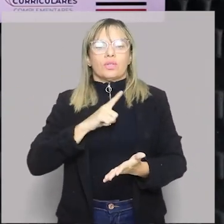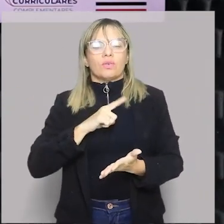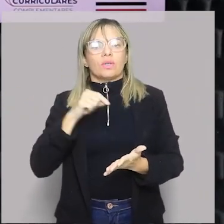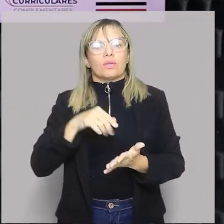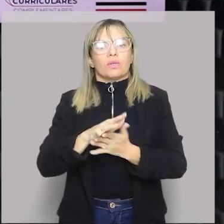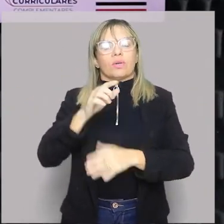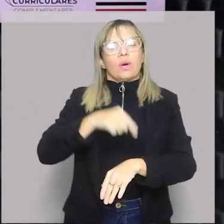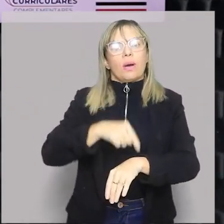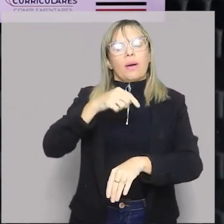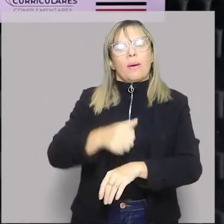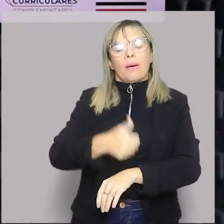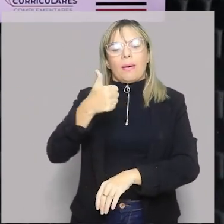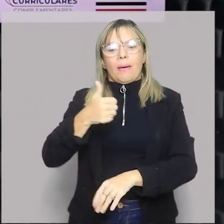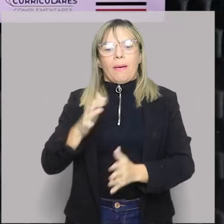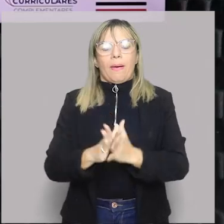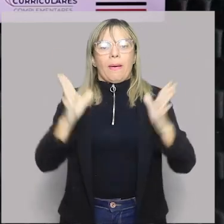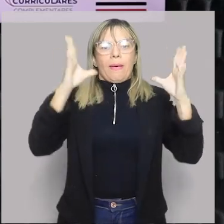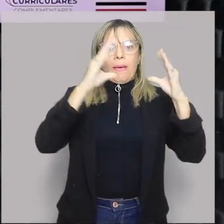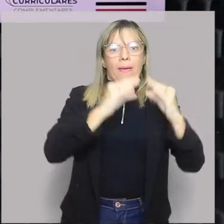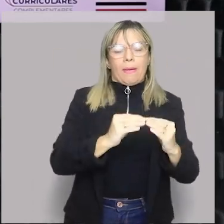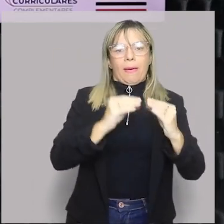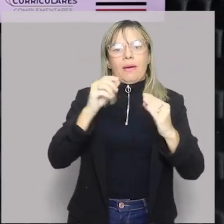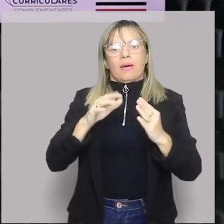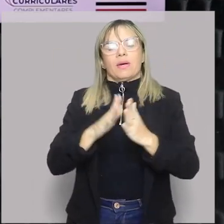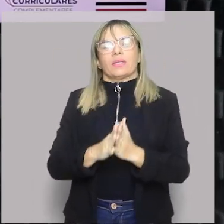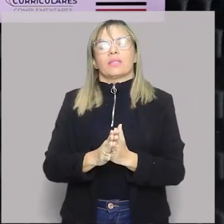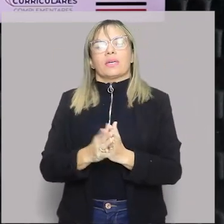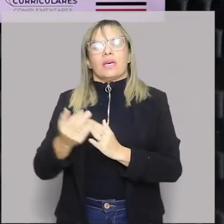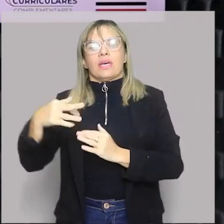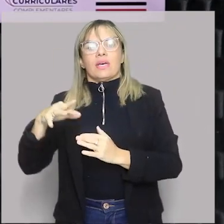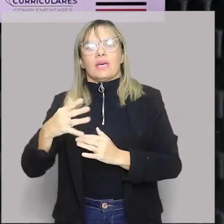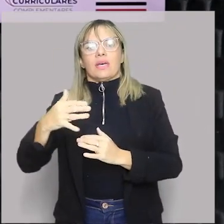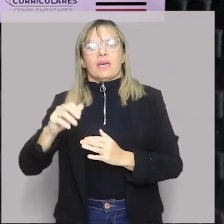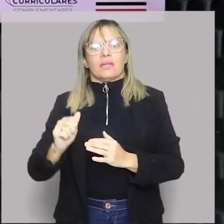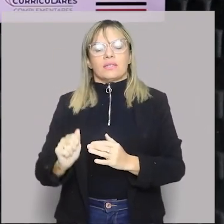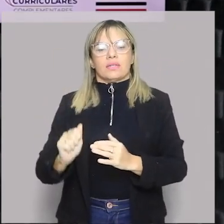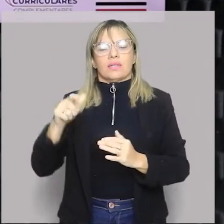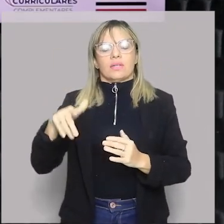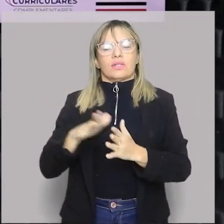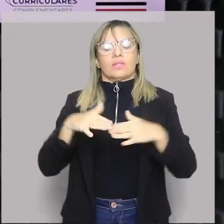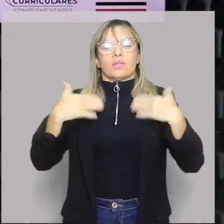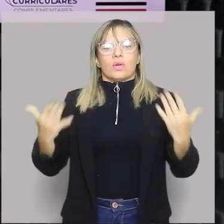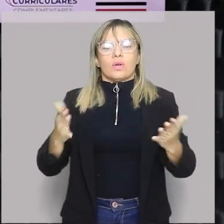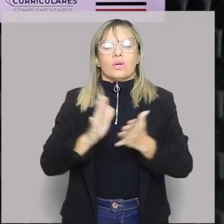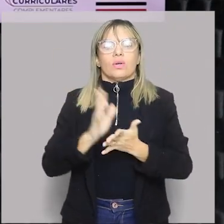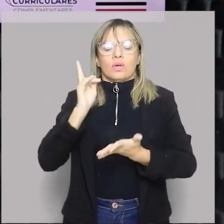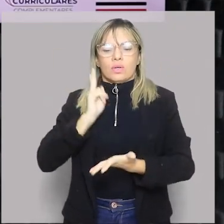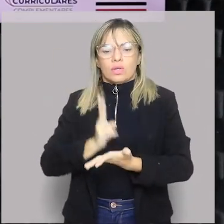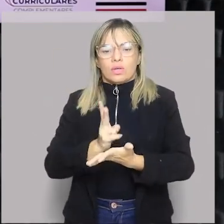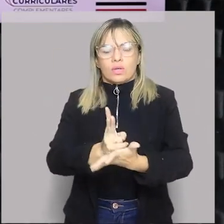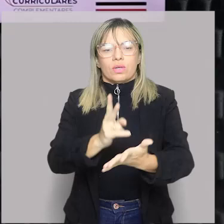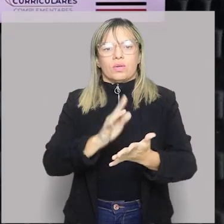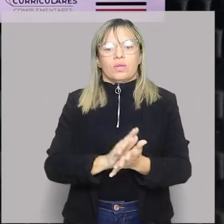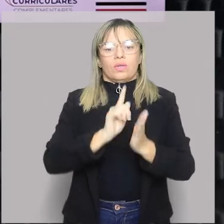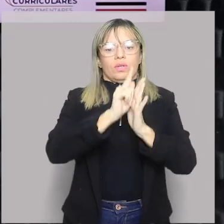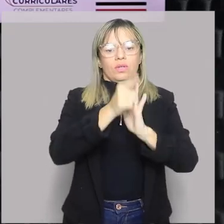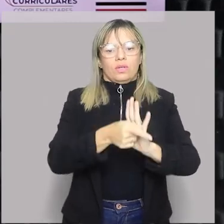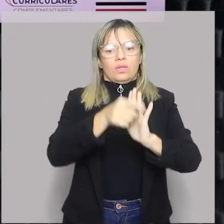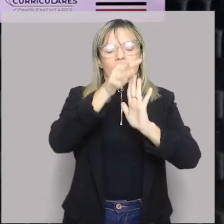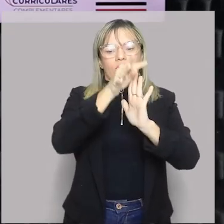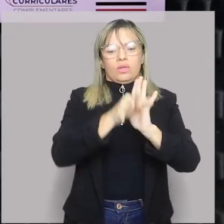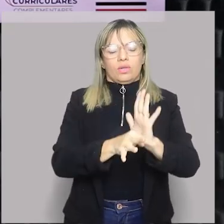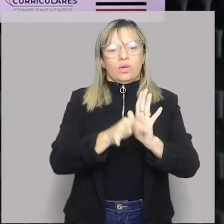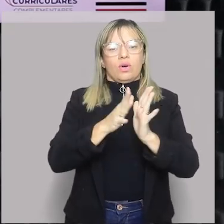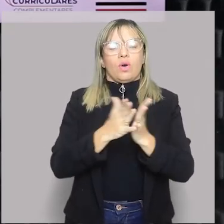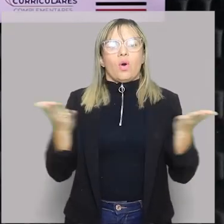nós falamos sobre resumos e resenhas e dando continuidade para o nosso trabalho, nós continuamos nos gêneros textuais, só